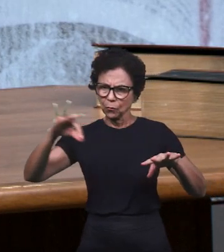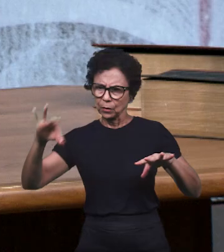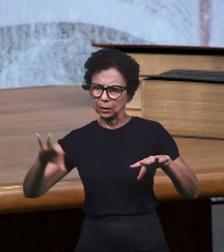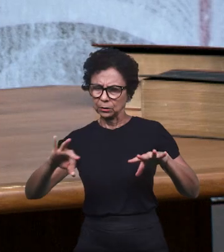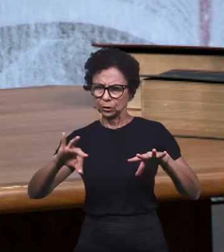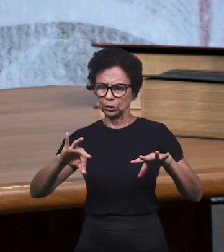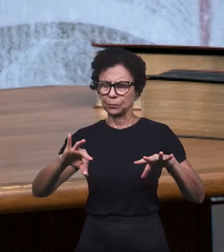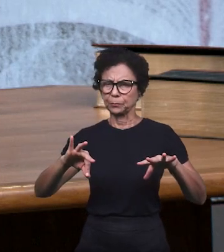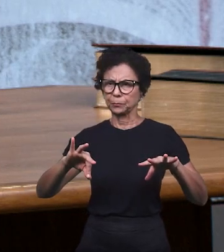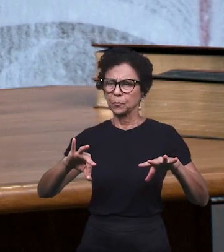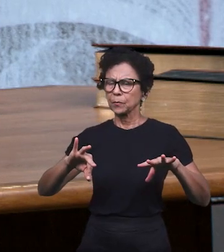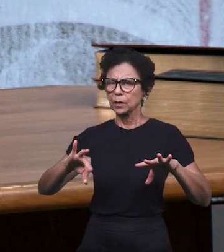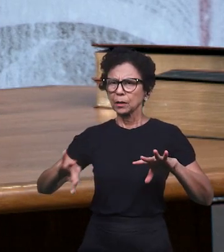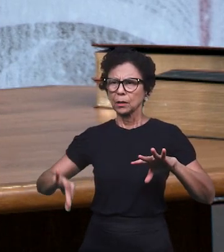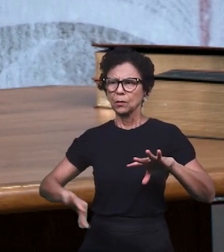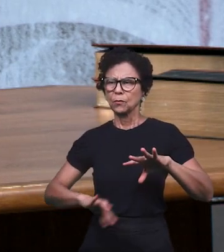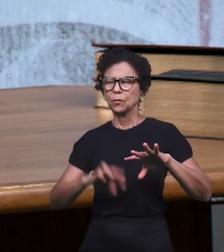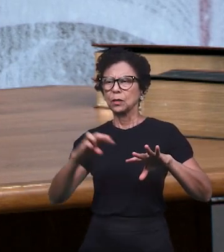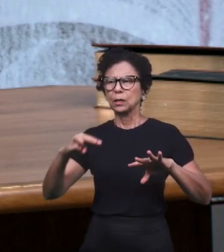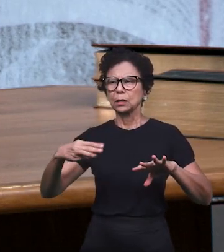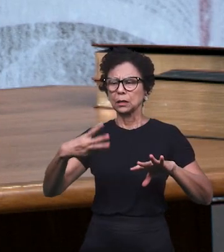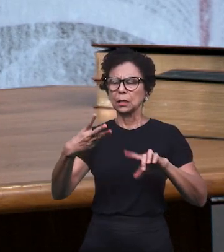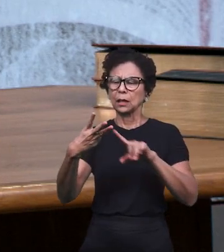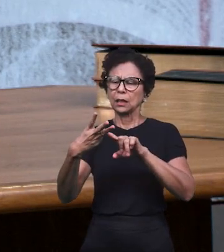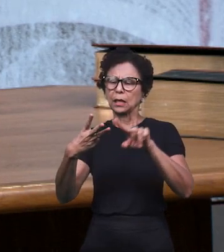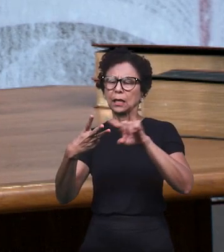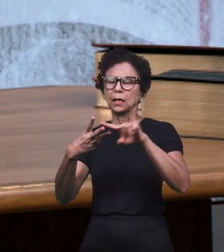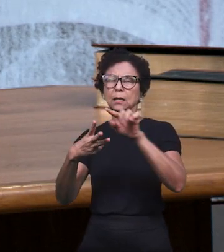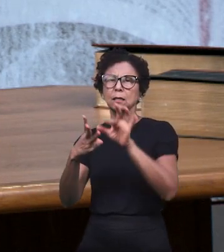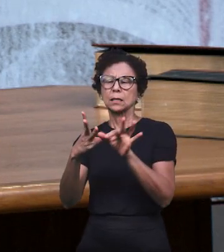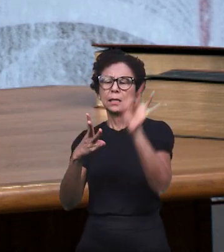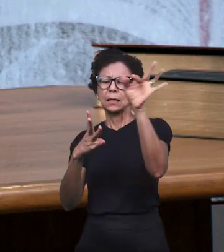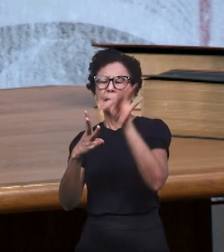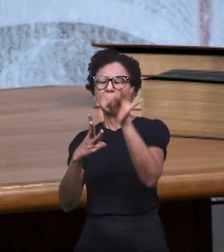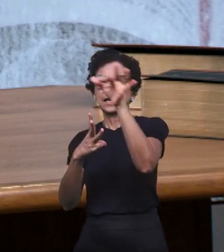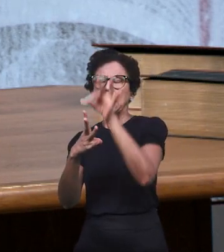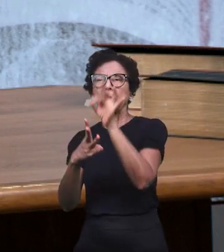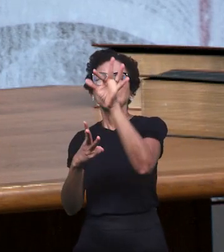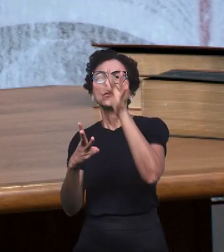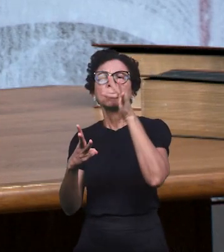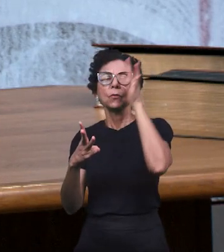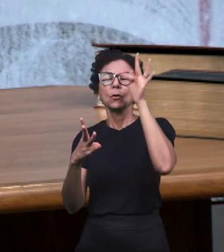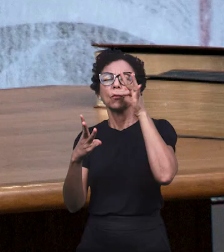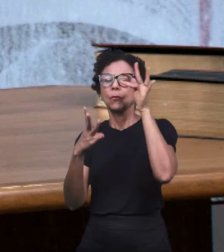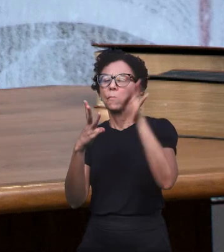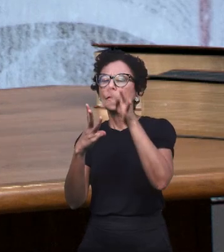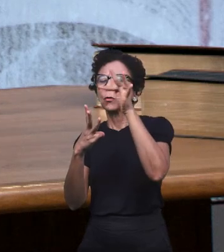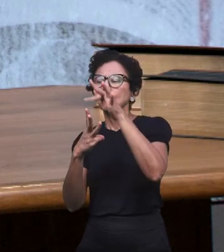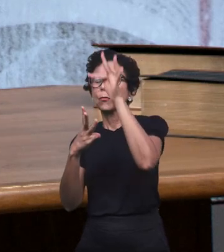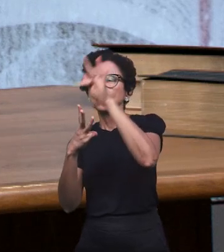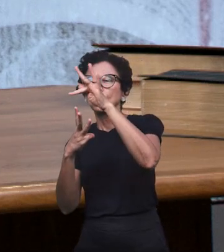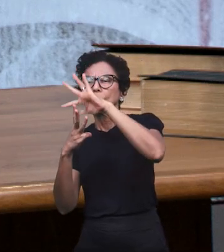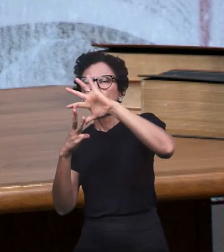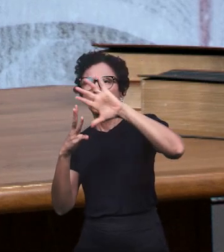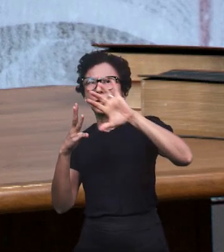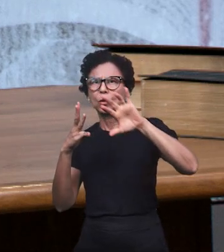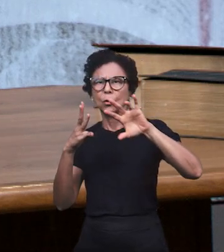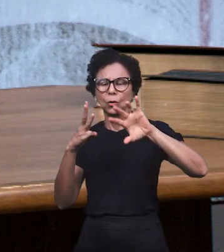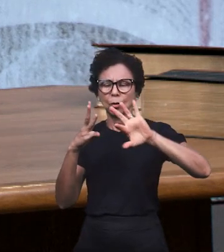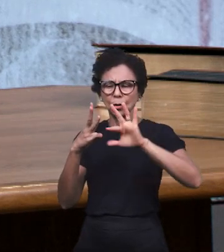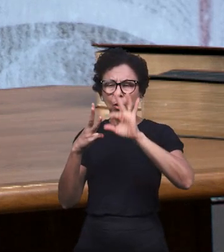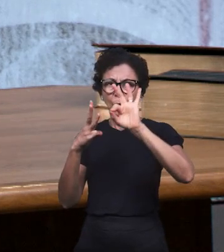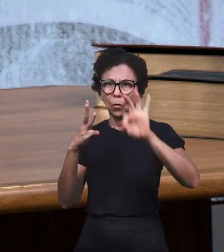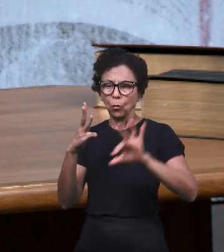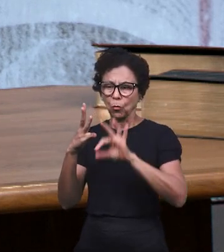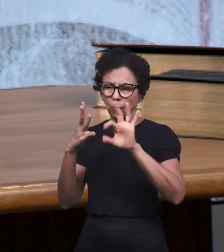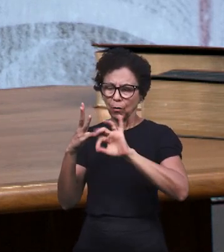e estava como brotando. A sua flor saía, os seus cachos amadureciam em uvas. E